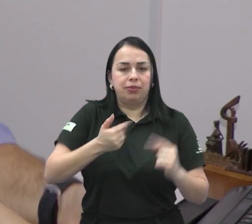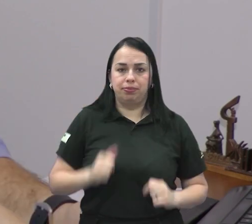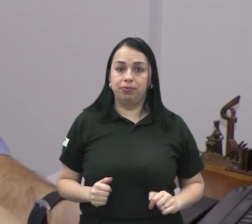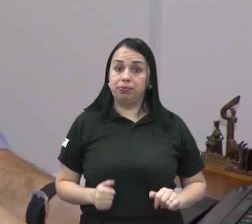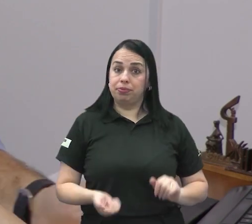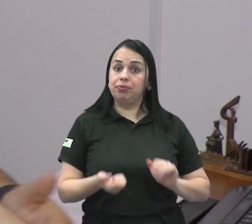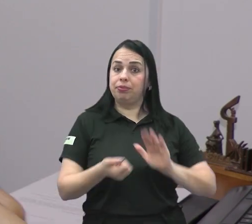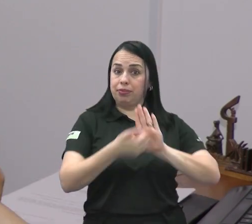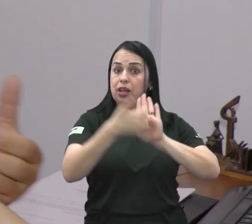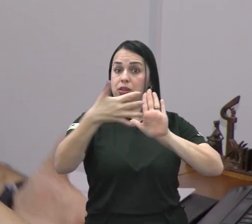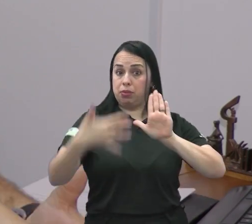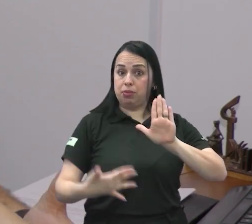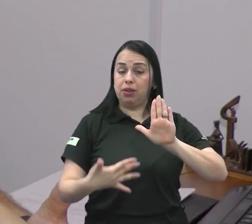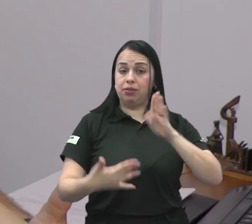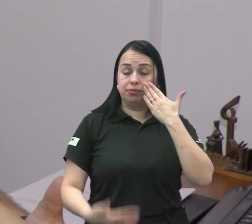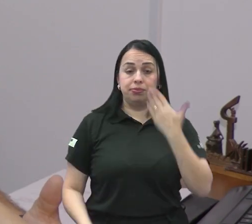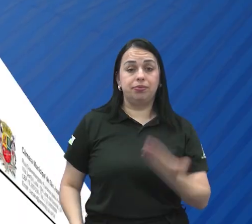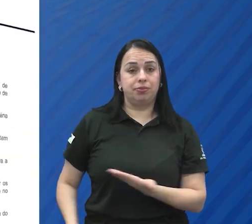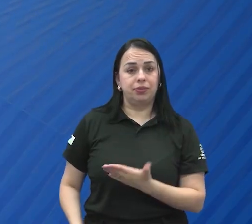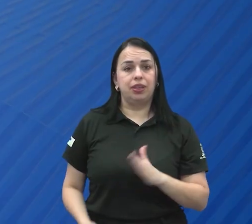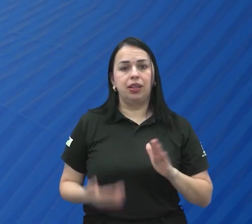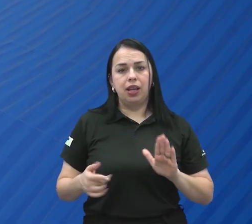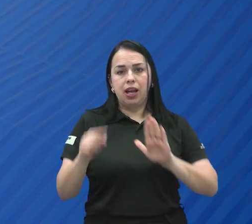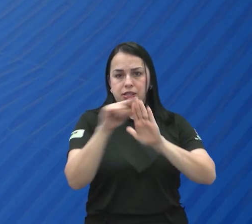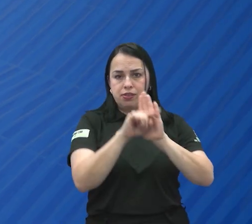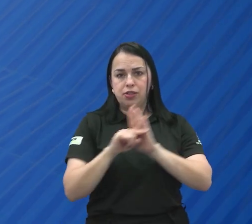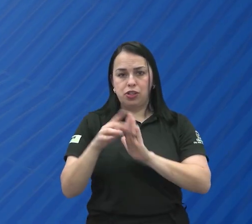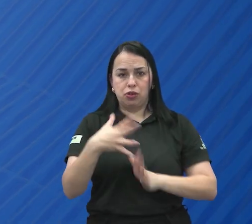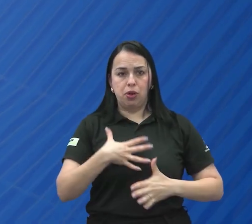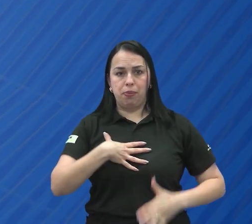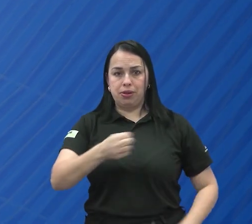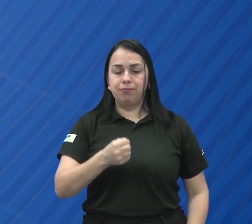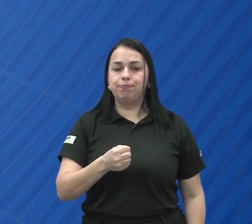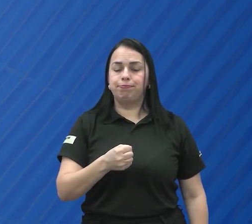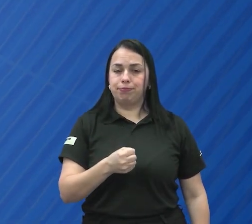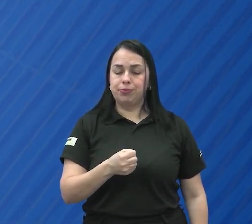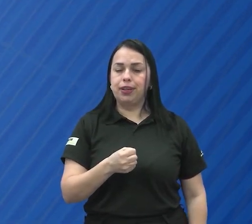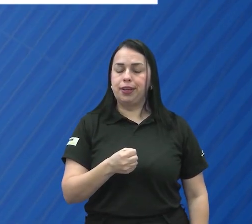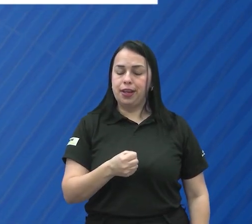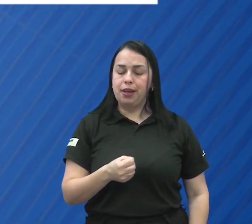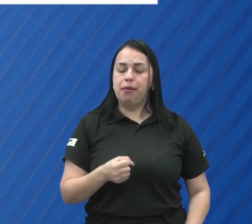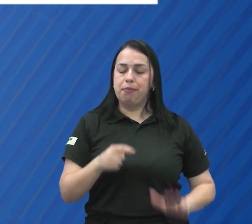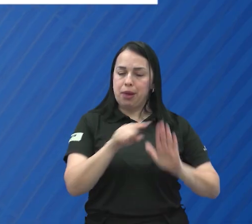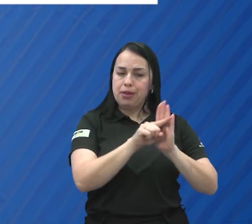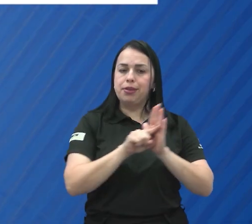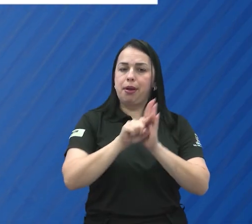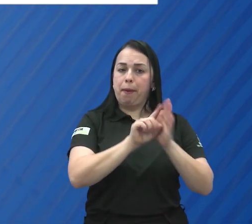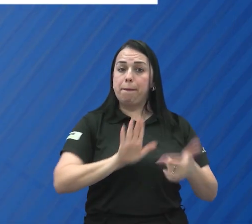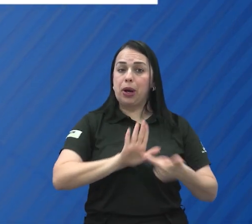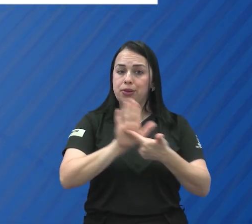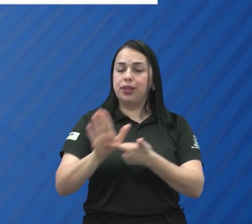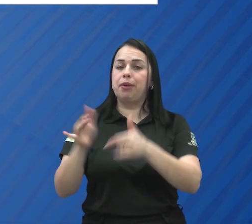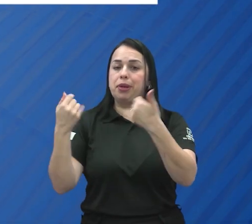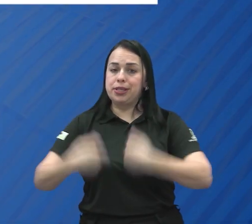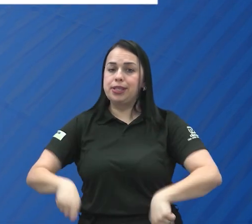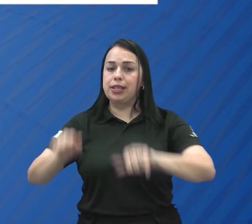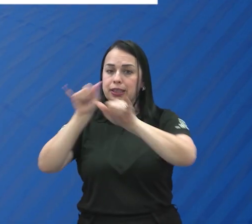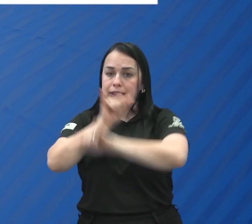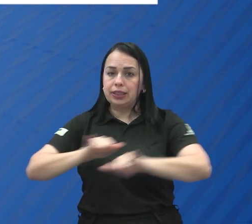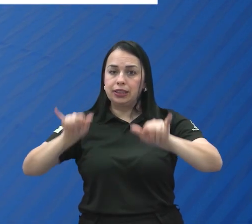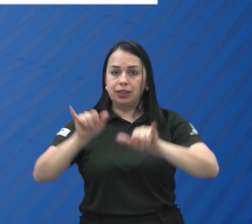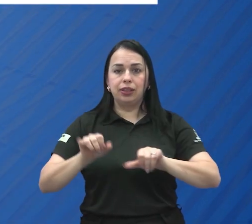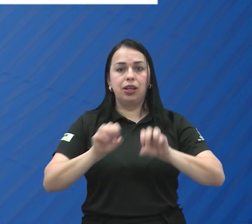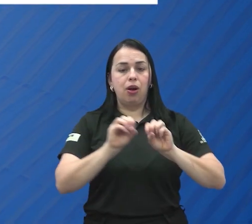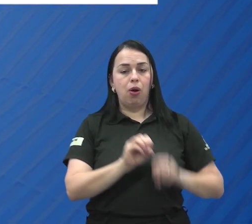nas pessoas pela sensibilidade. Segundo a justificativa do projeto, os dados sobre suicídio revelam a importância